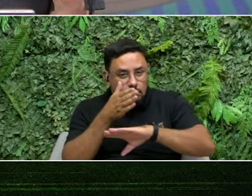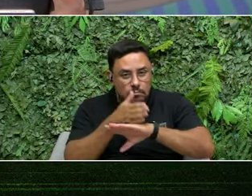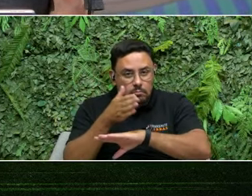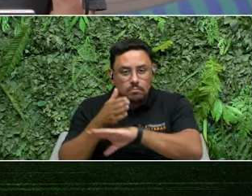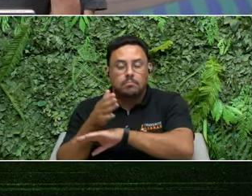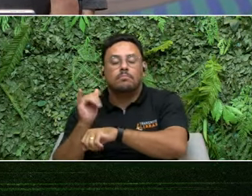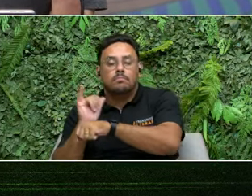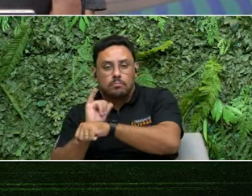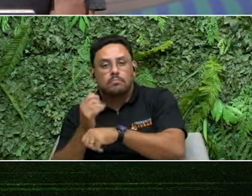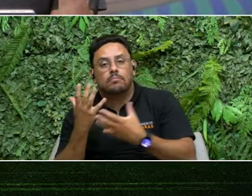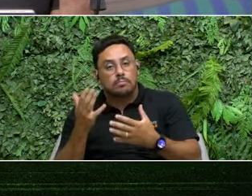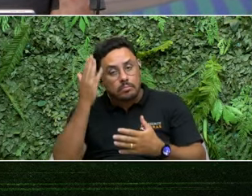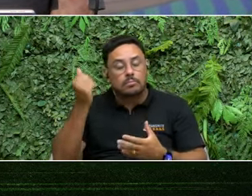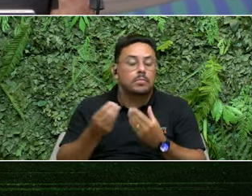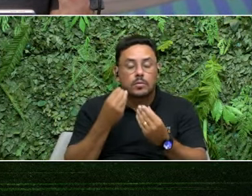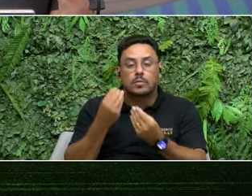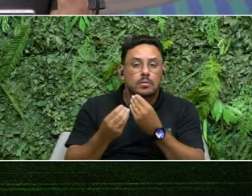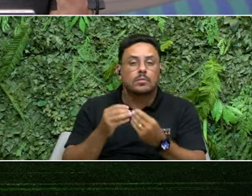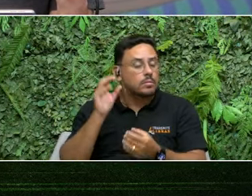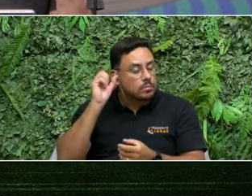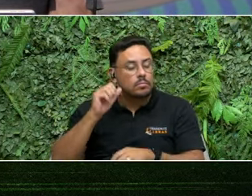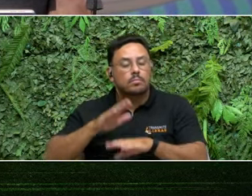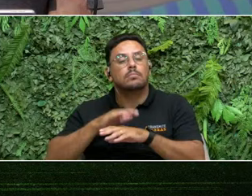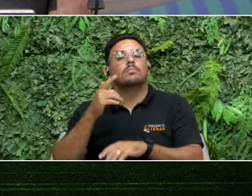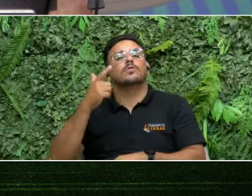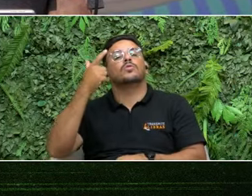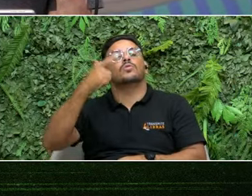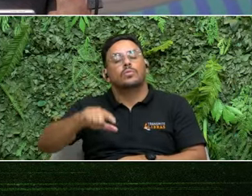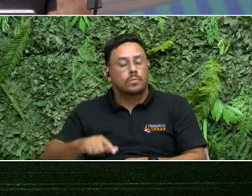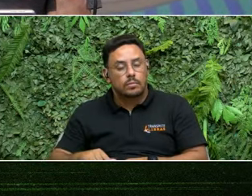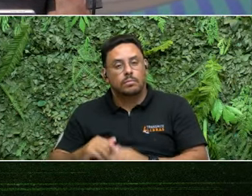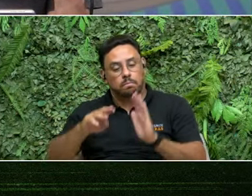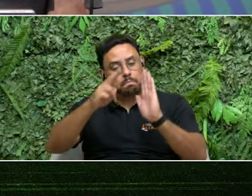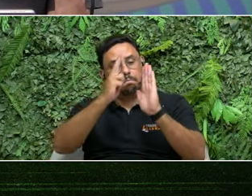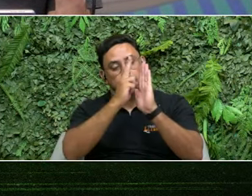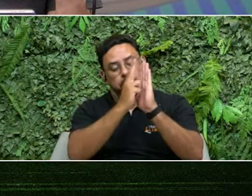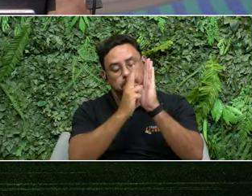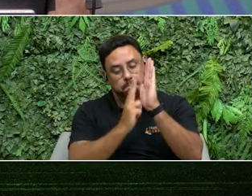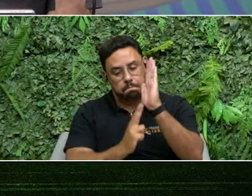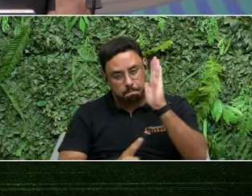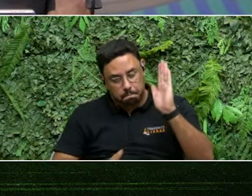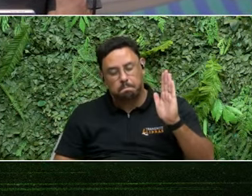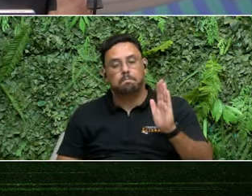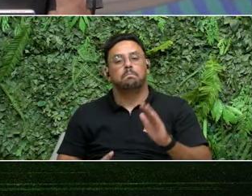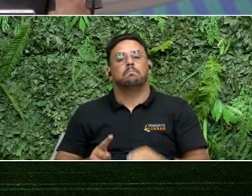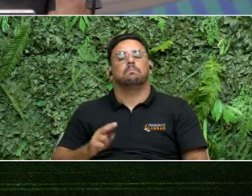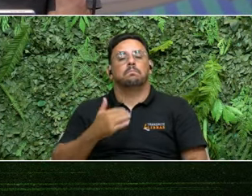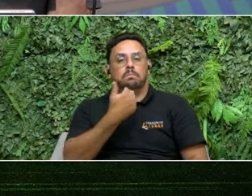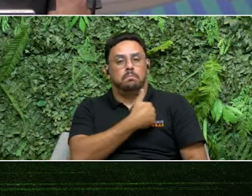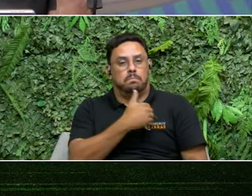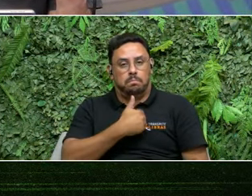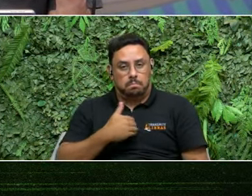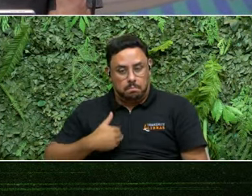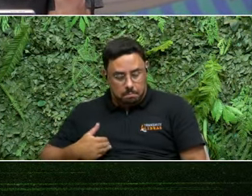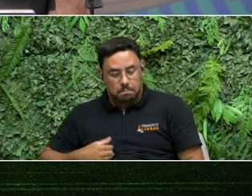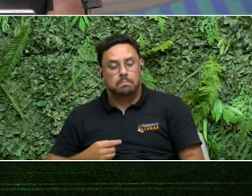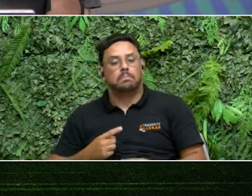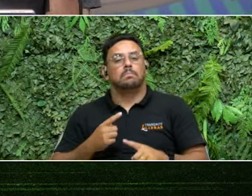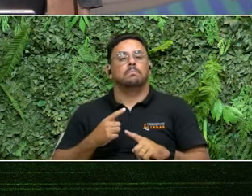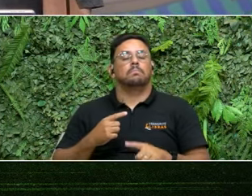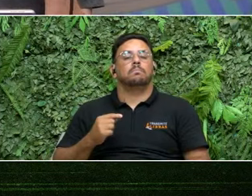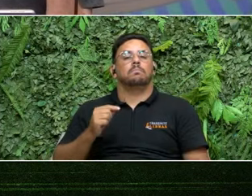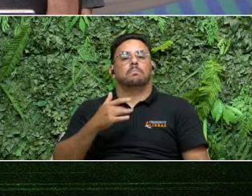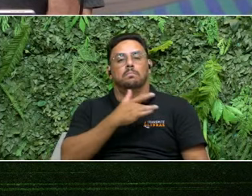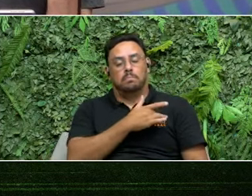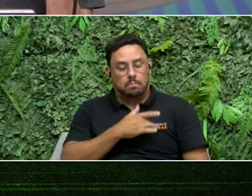canal do YouTube quer saber e quer ouvir mais uma vez a escalação de Atlético e Cruzeiro começa com o hino do